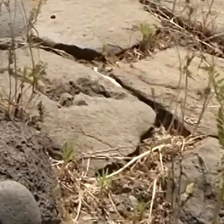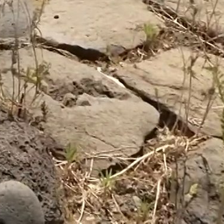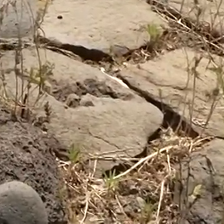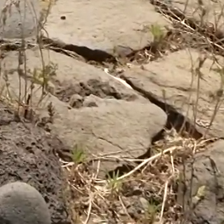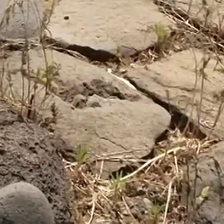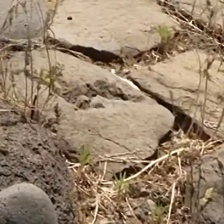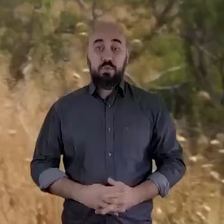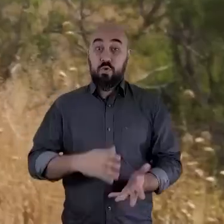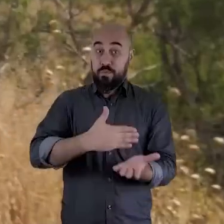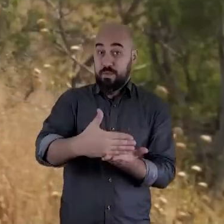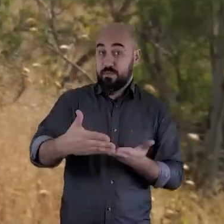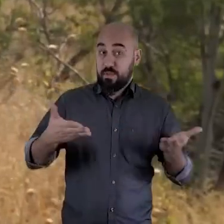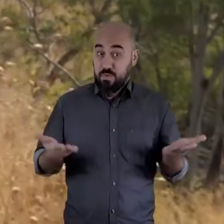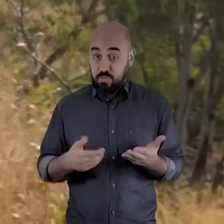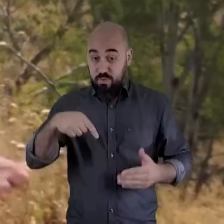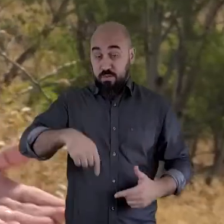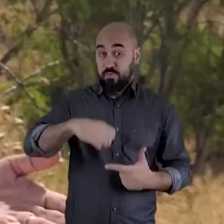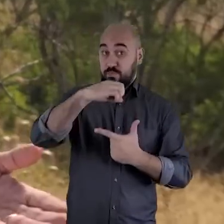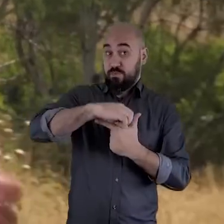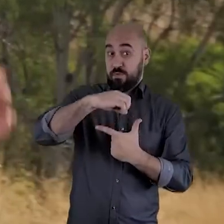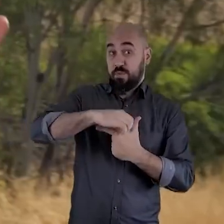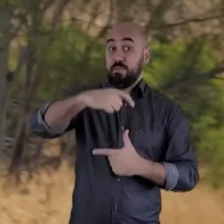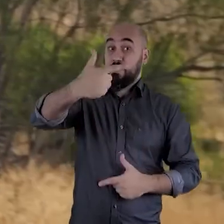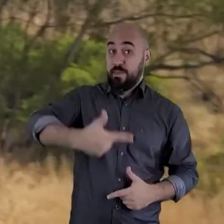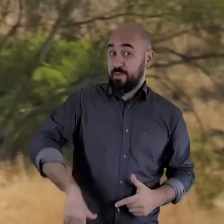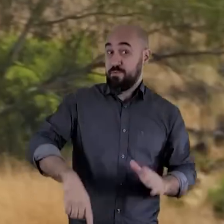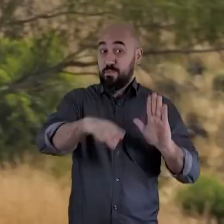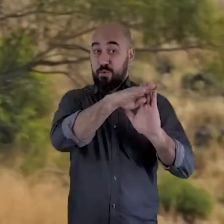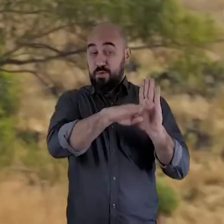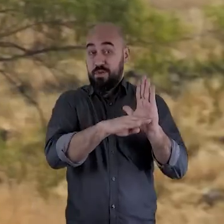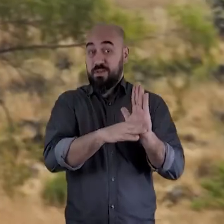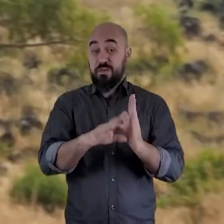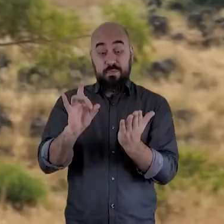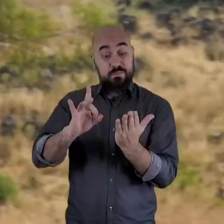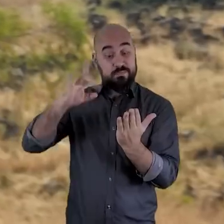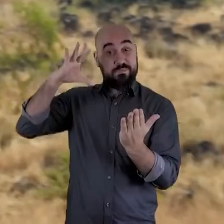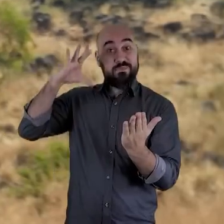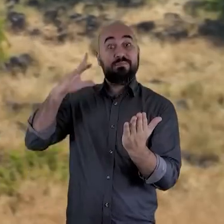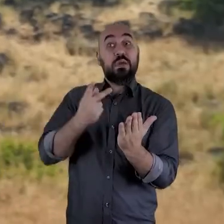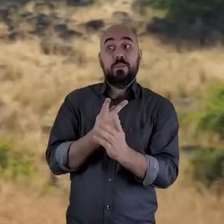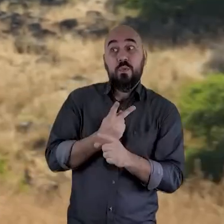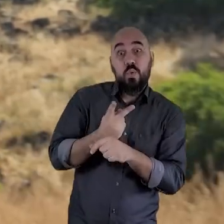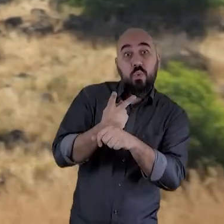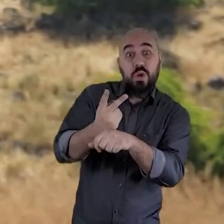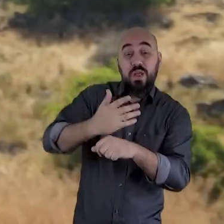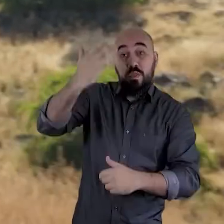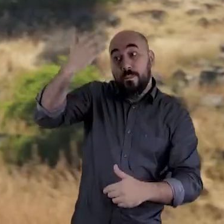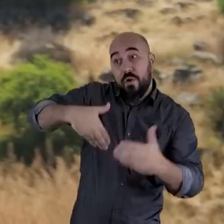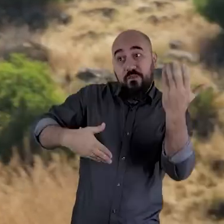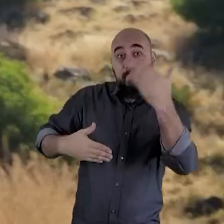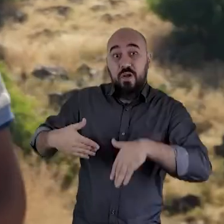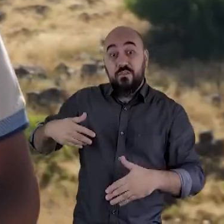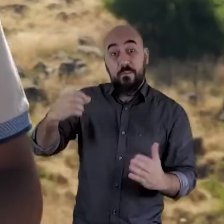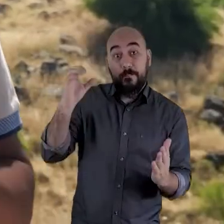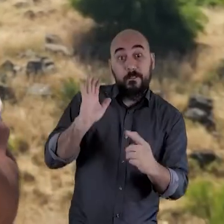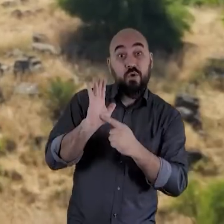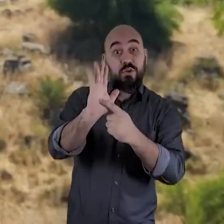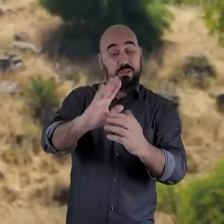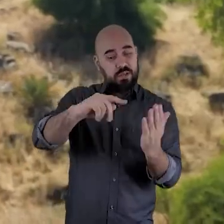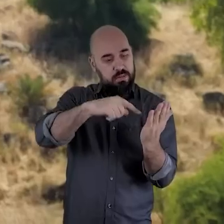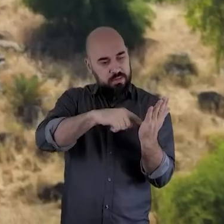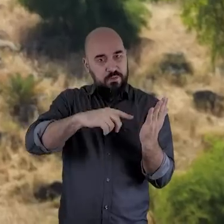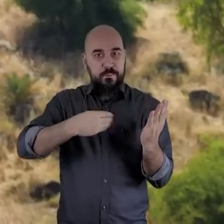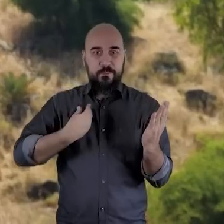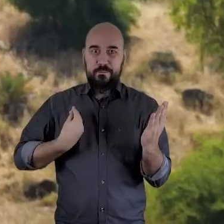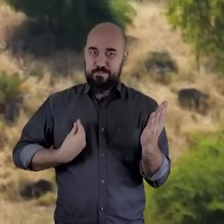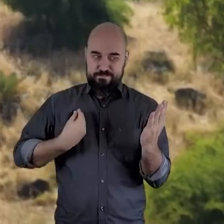Começa agora pela TV Novo Tempo mais um programa Evidências, na busca de fatos que comprovem a veracidade histórica da Bíblia Sagrada. E a nossa equipe